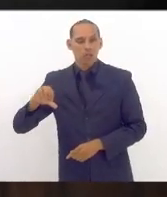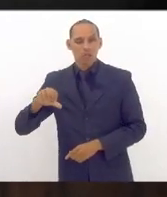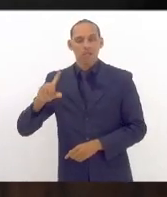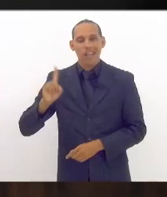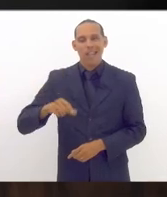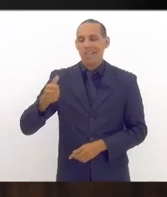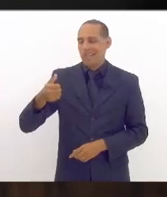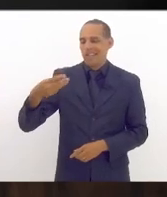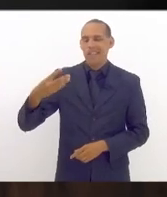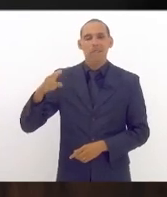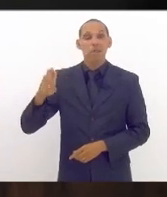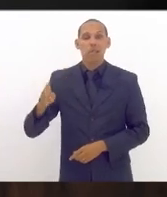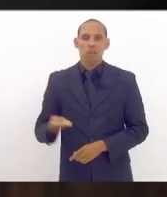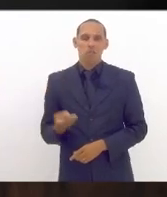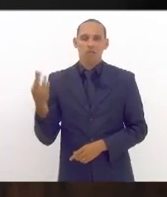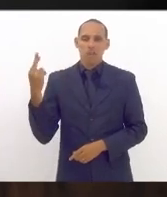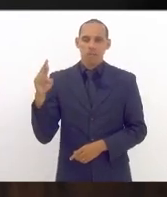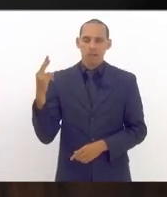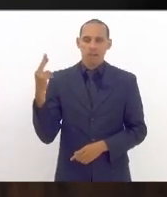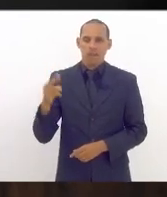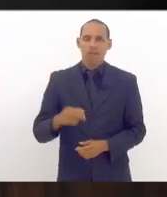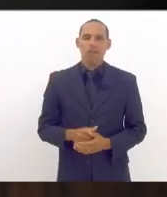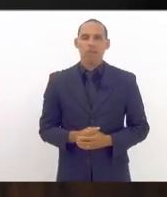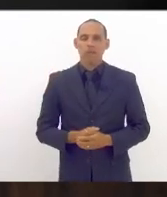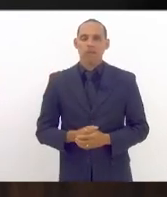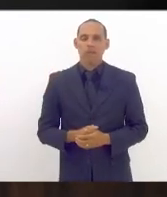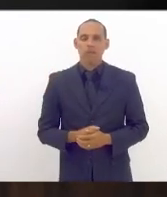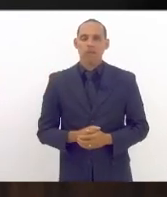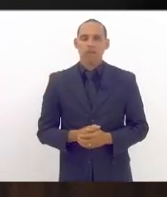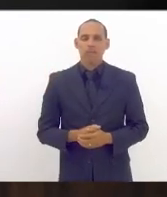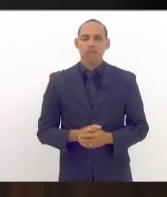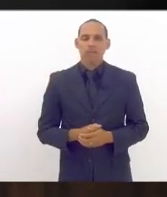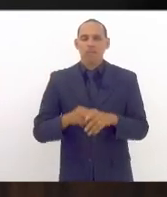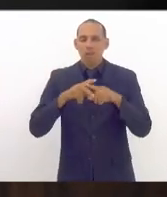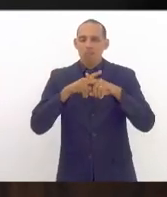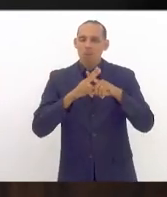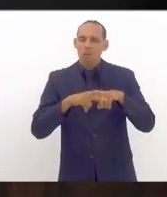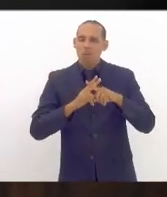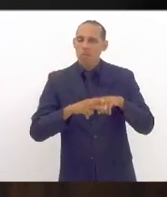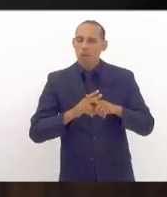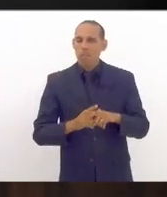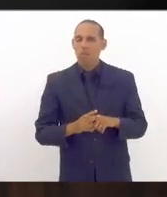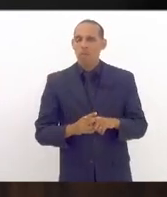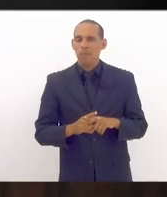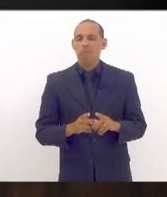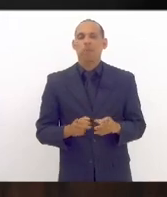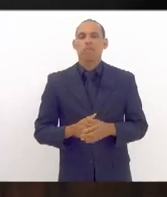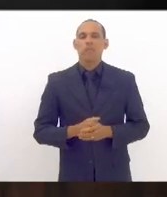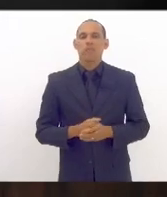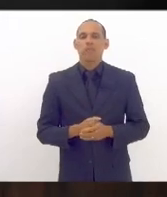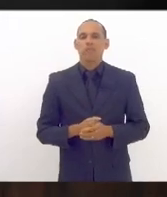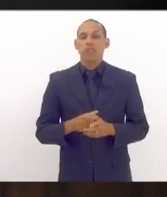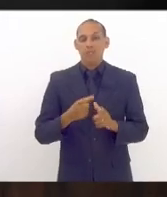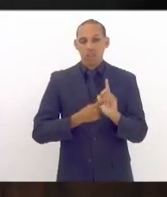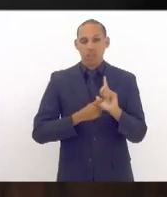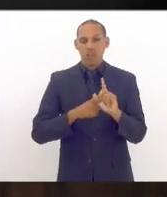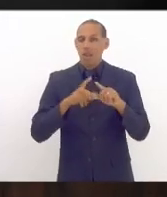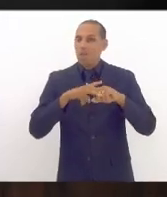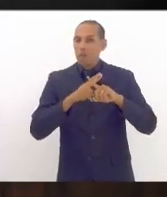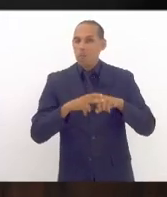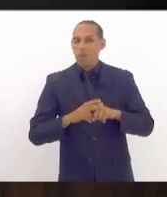reais E aí com a correção de da dívida